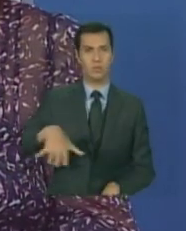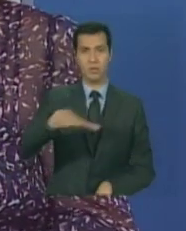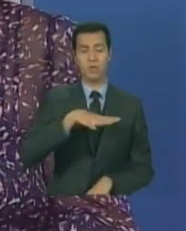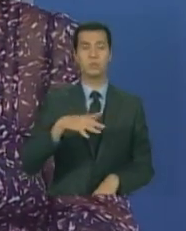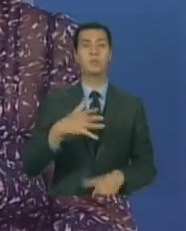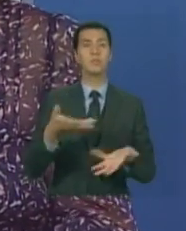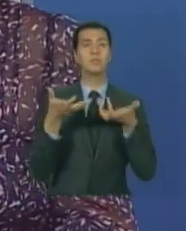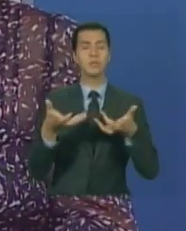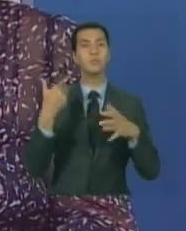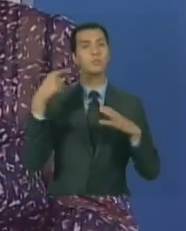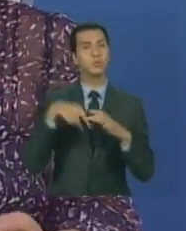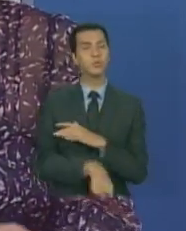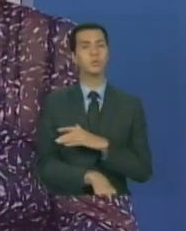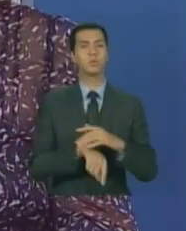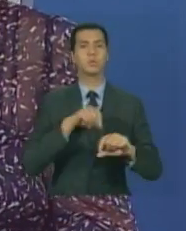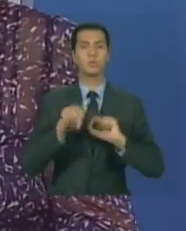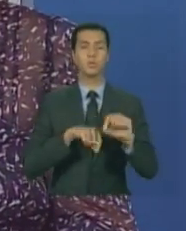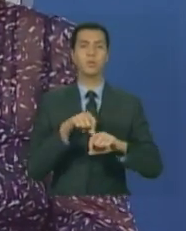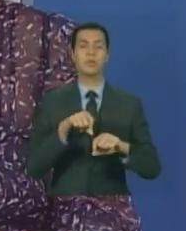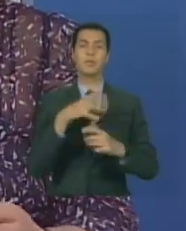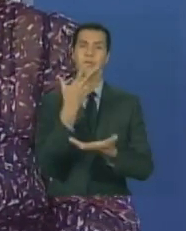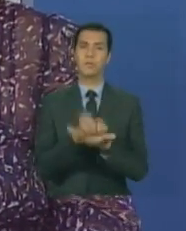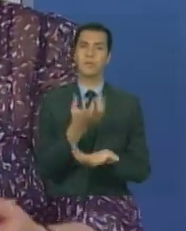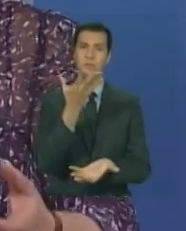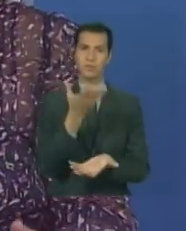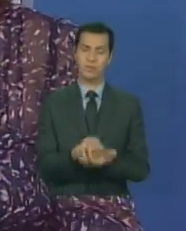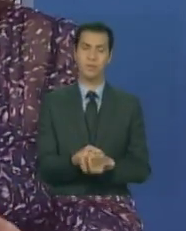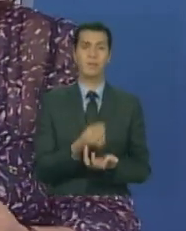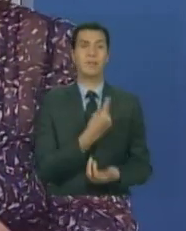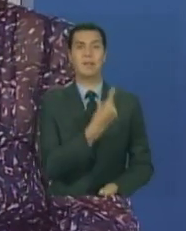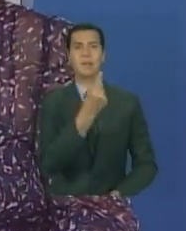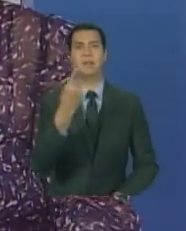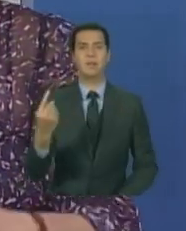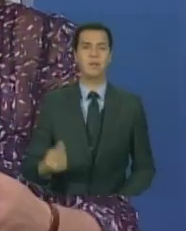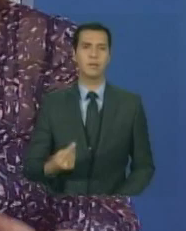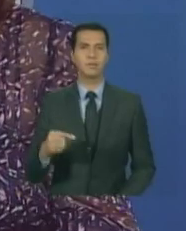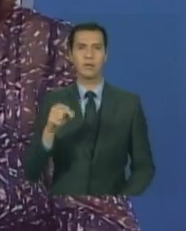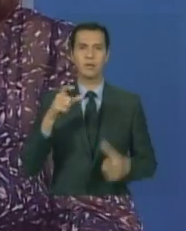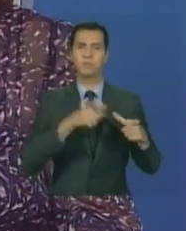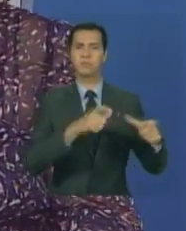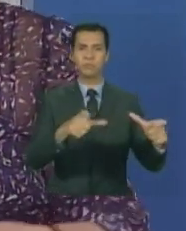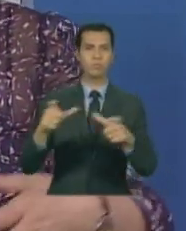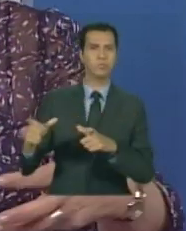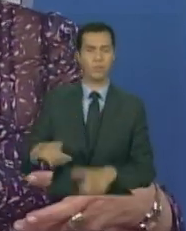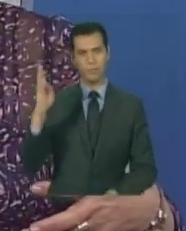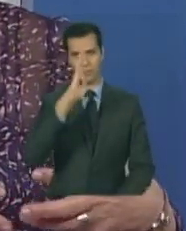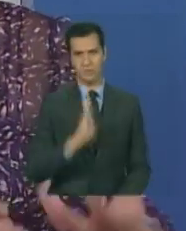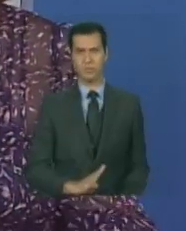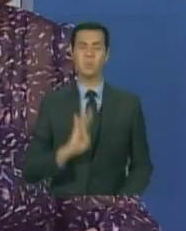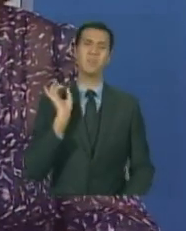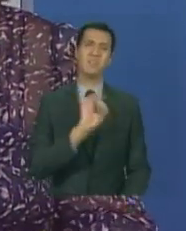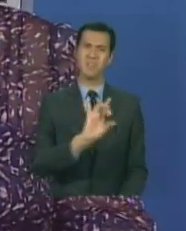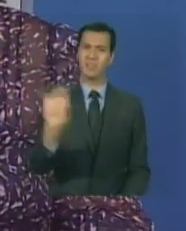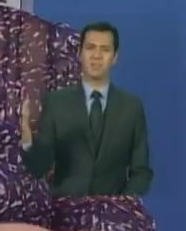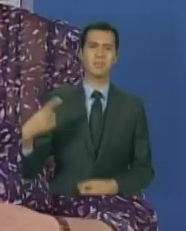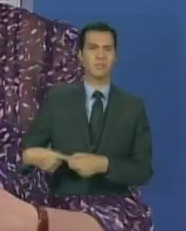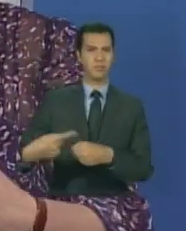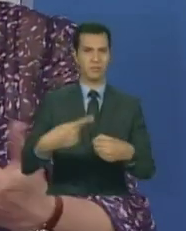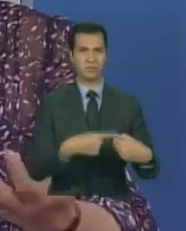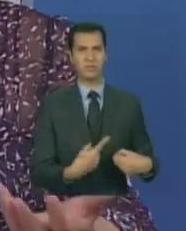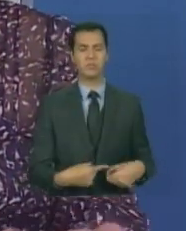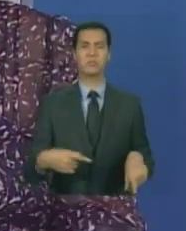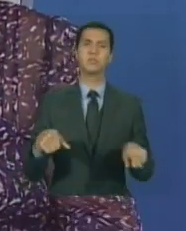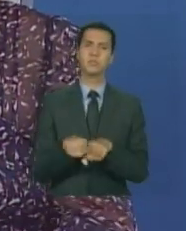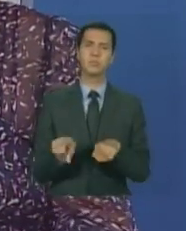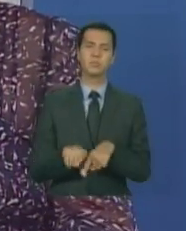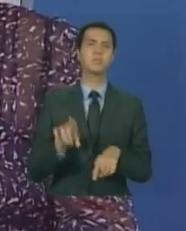aprofundar, né, o trabalho com os dados, né, em cada território do Brasil, em cada cidade, em cada território intraurbano, ou